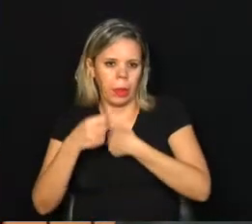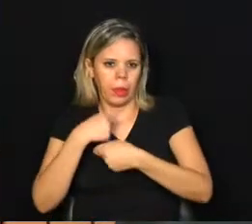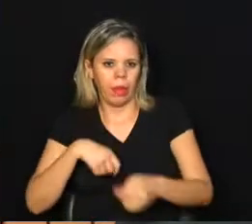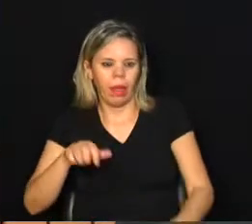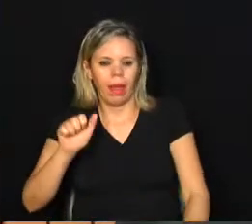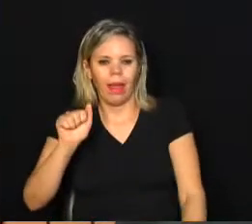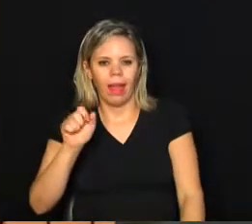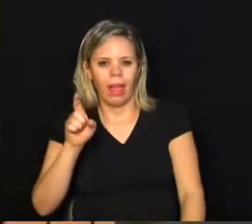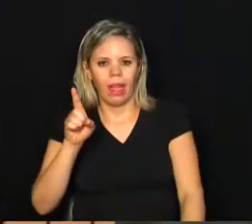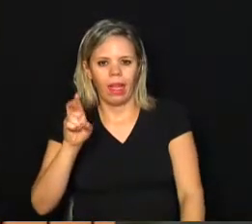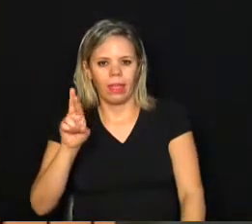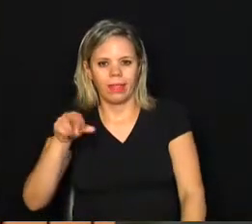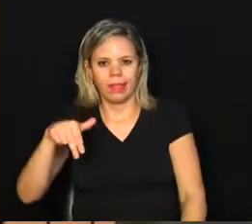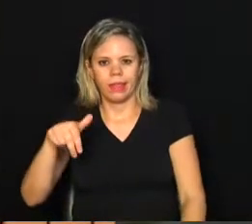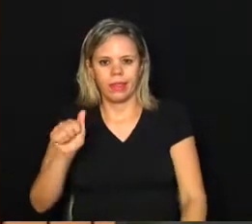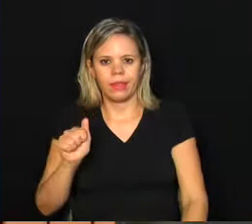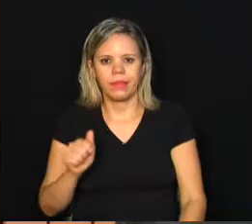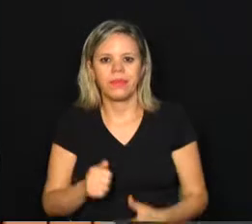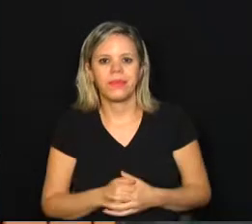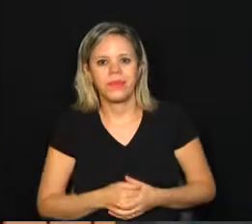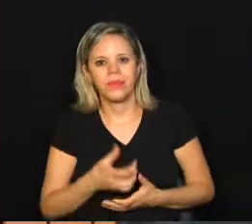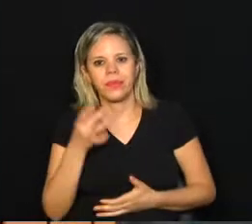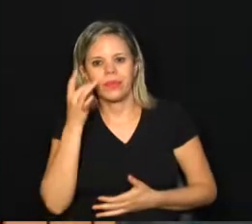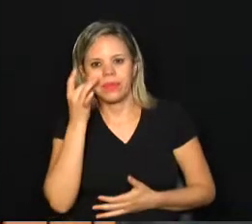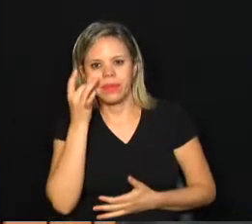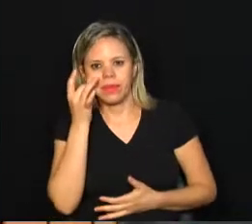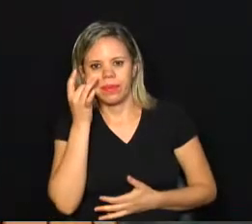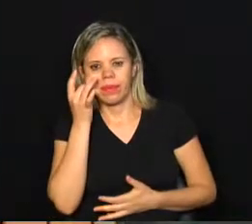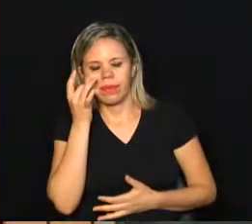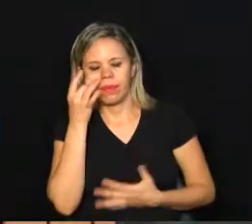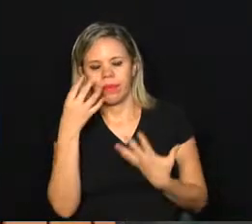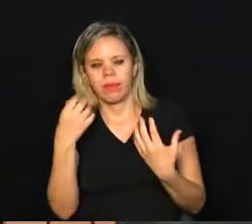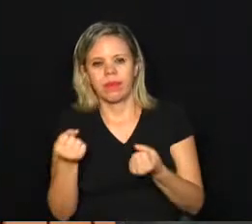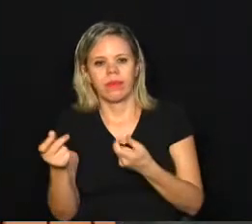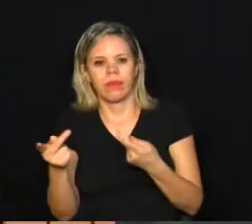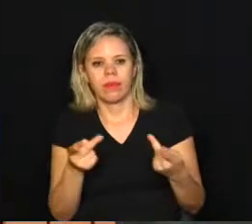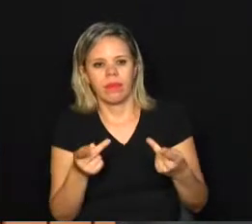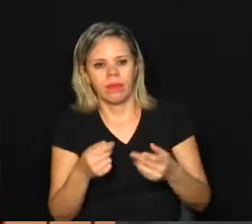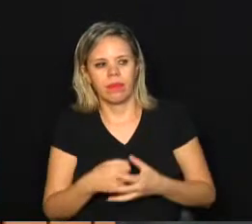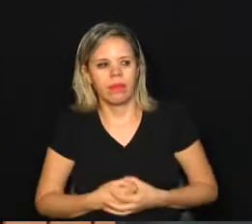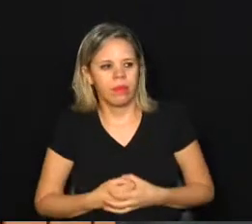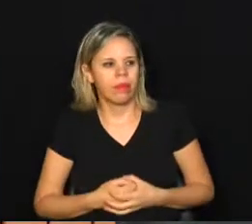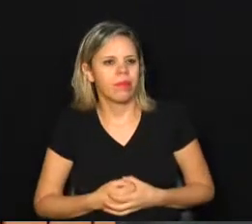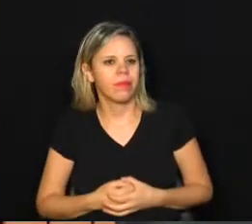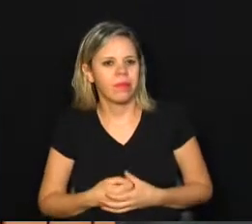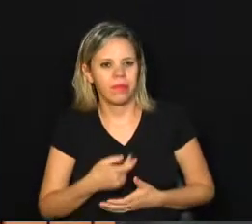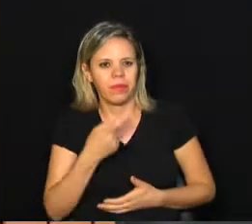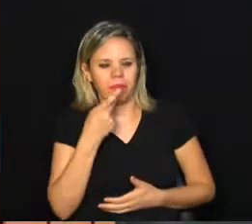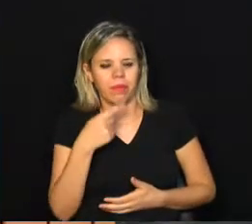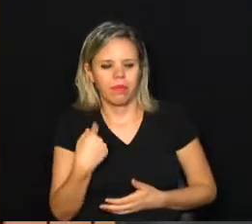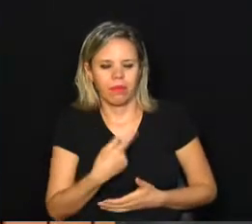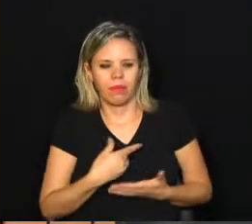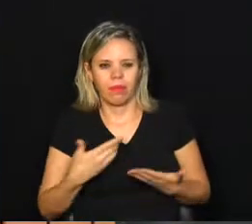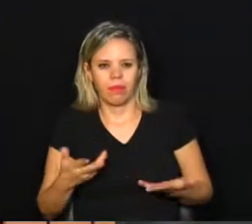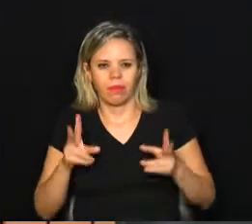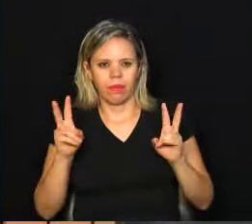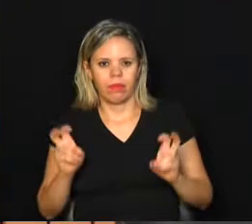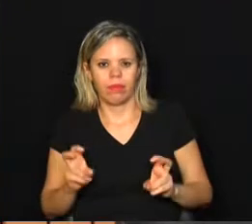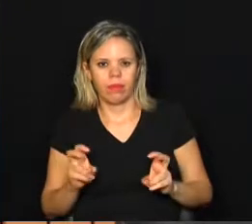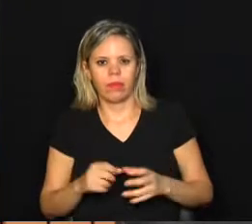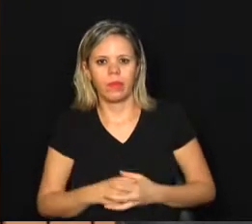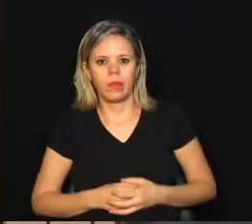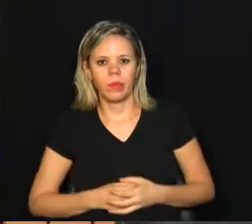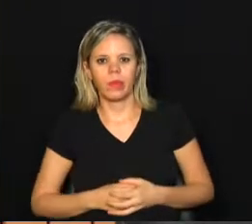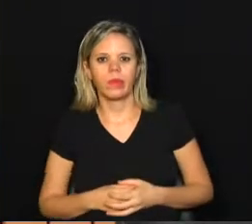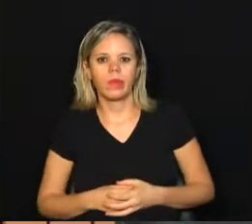Flozzi, agradecer a presença e ter aceitado o nosso convite e falar um pouco para a gente sobre